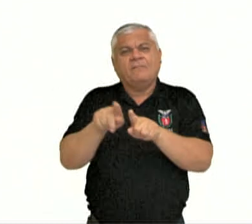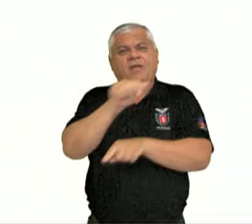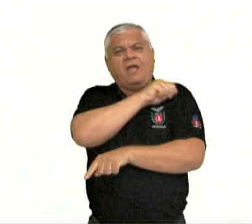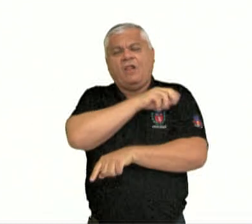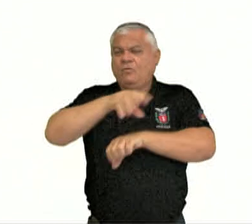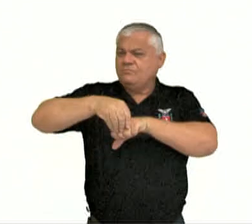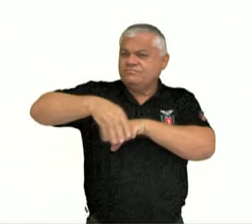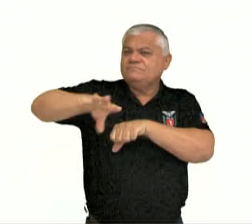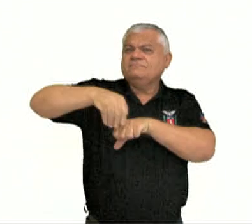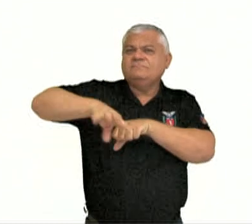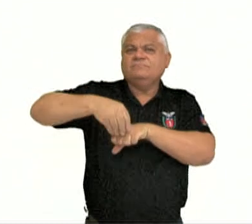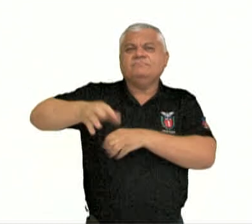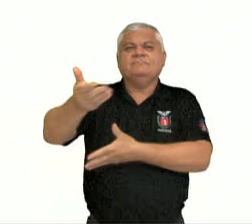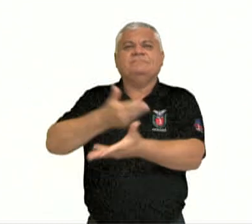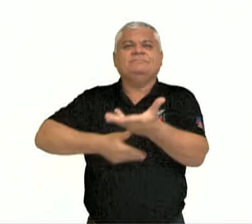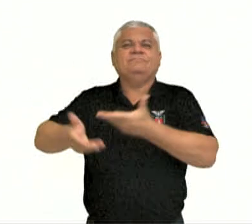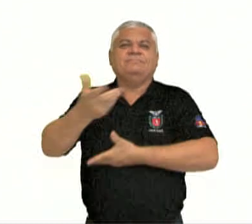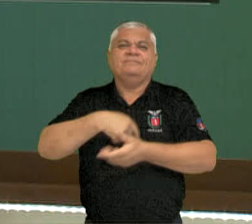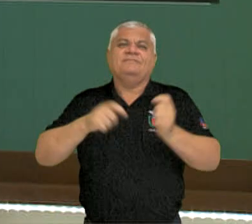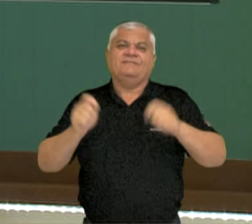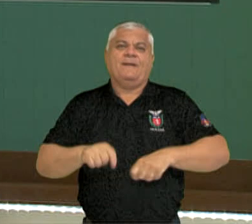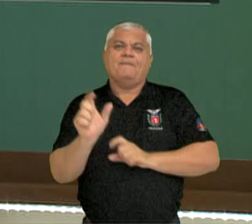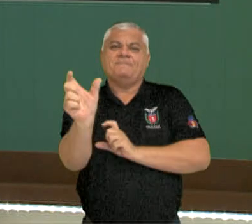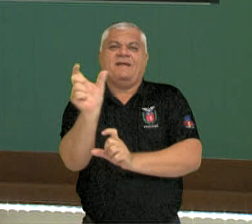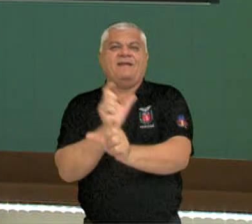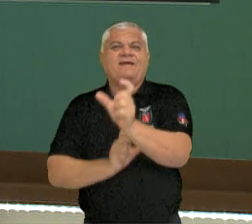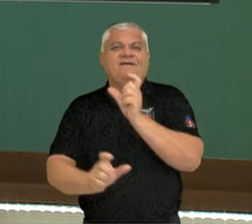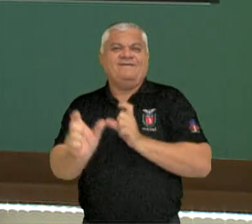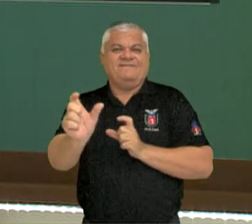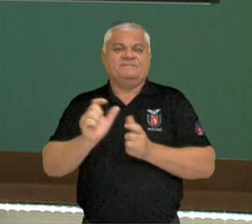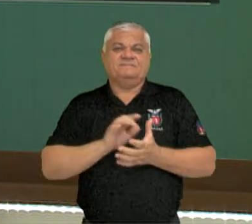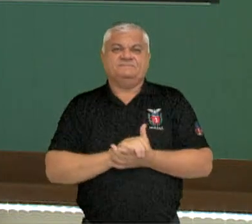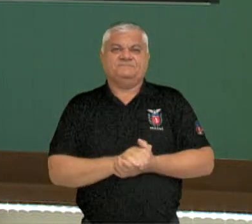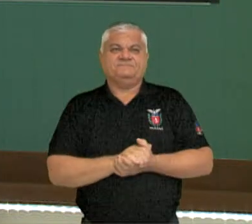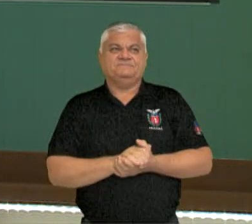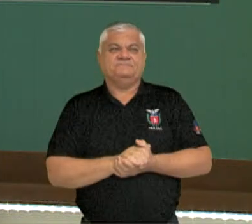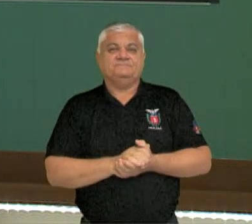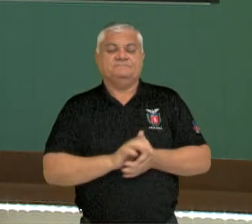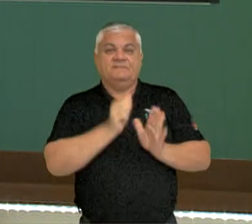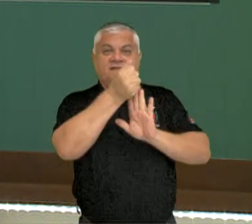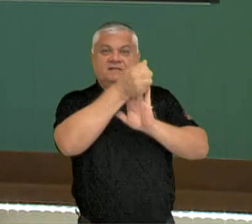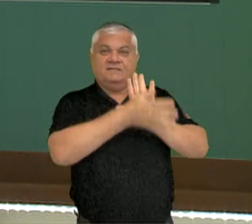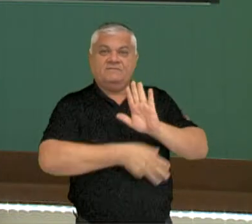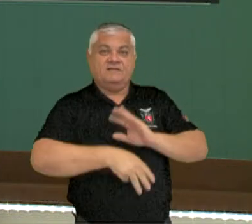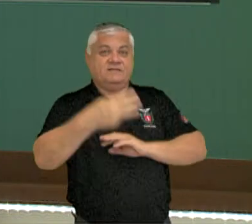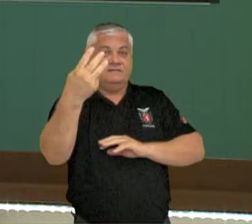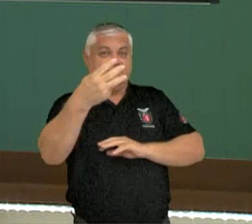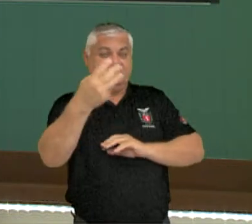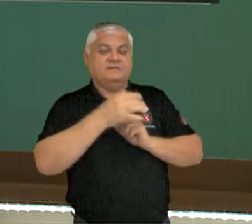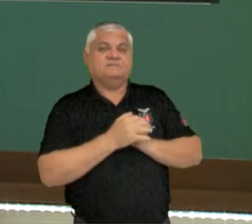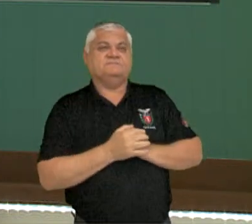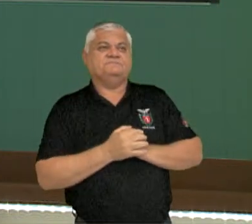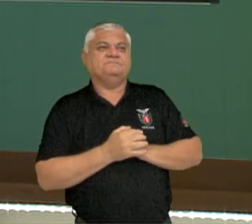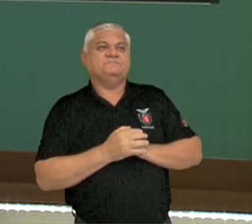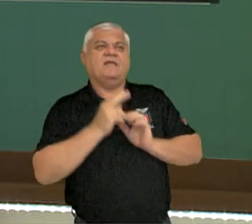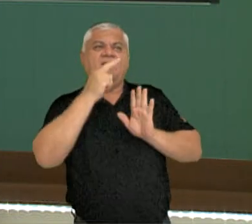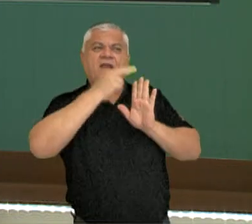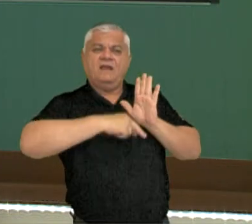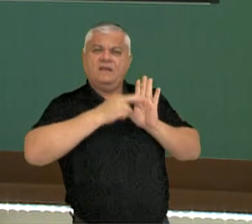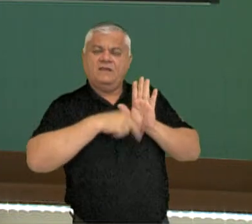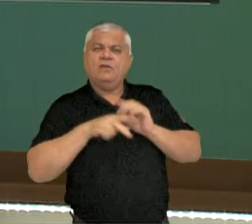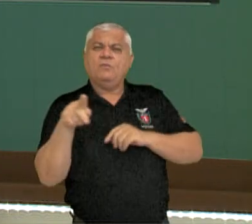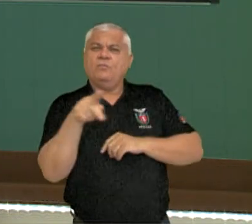trocas epistemológicas. Vamos para a atividade 3. Releia. Os professores